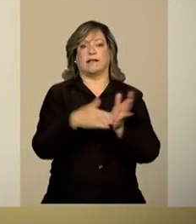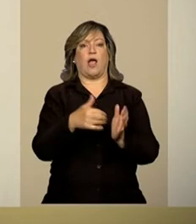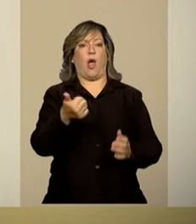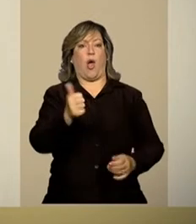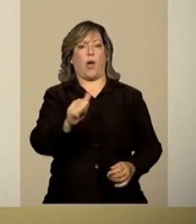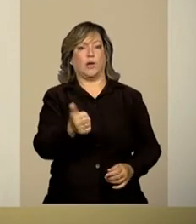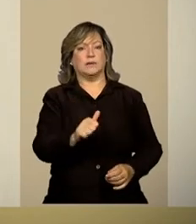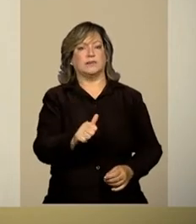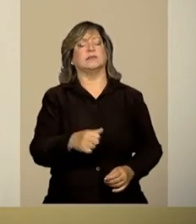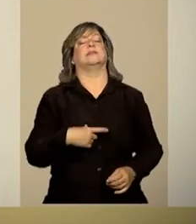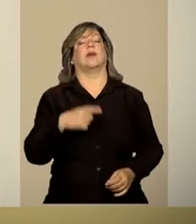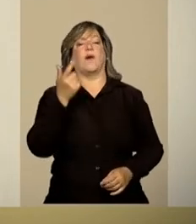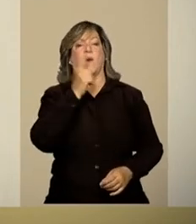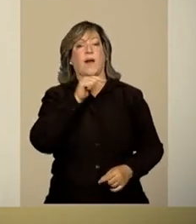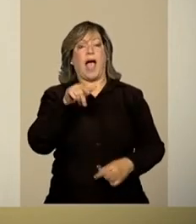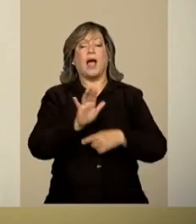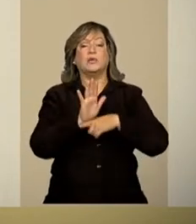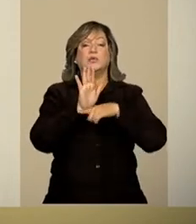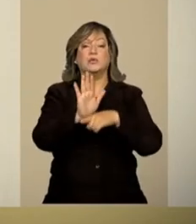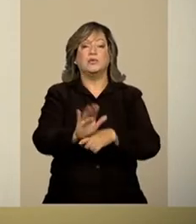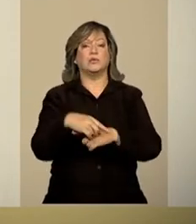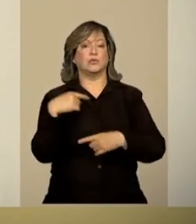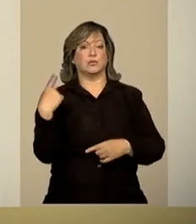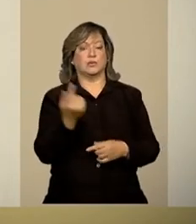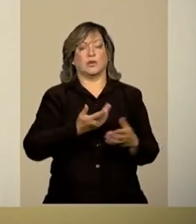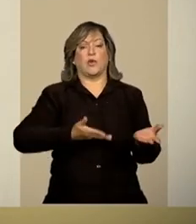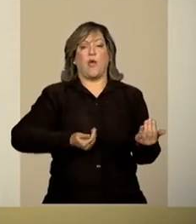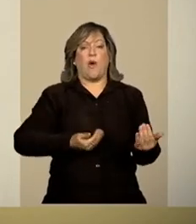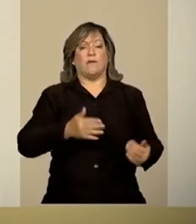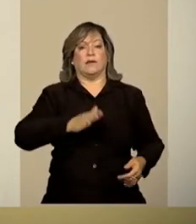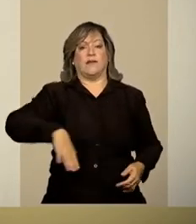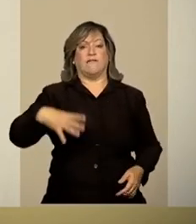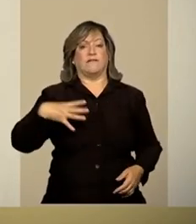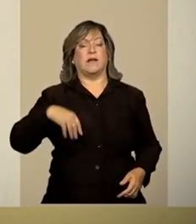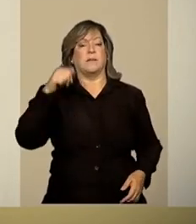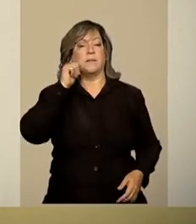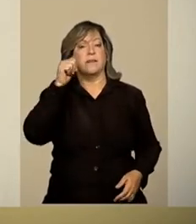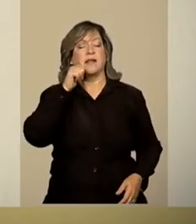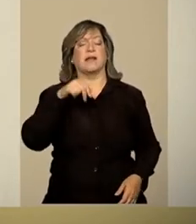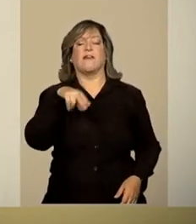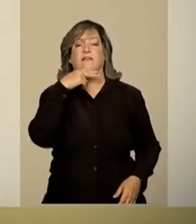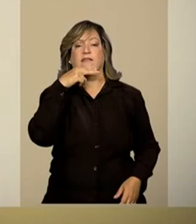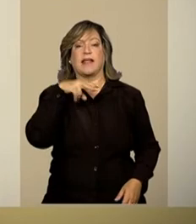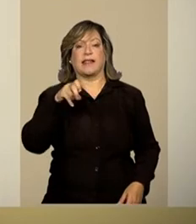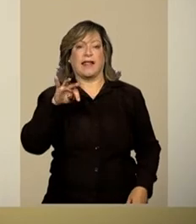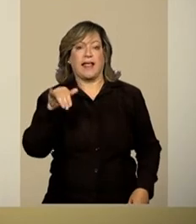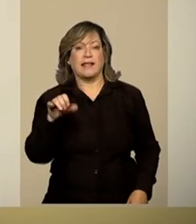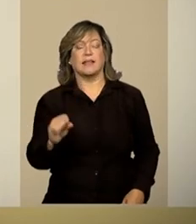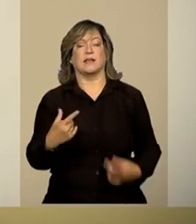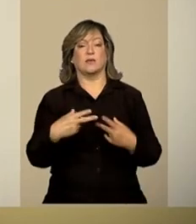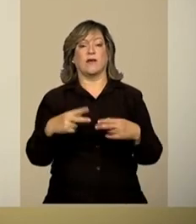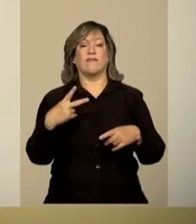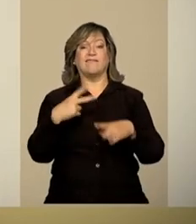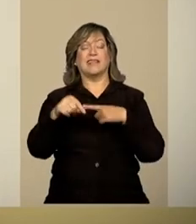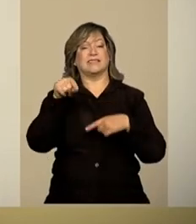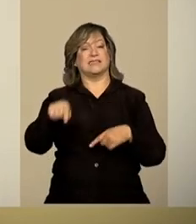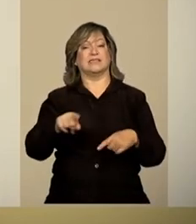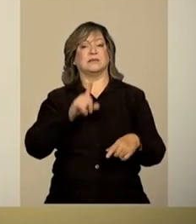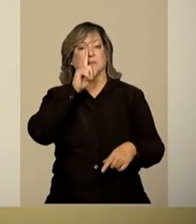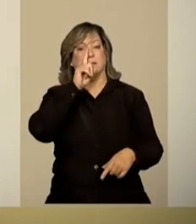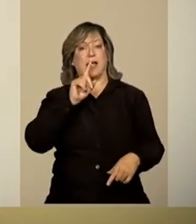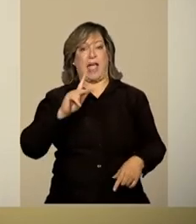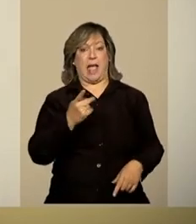com essa ação nós protegemos as nossas filhas as nossas netas contra este vírus que é